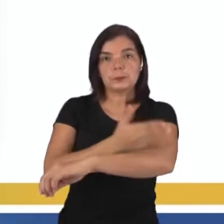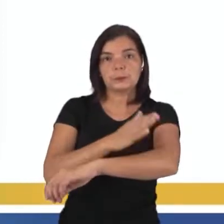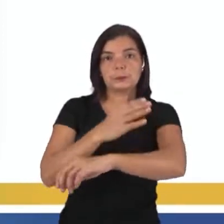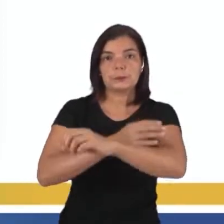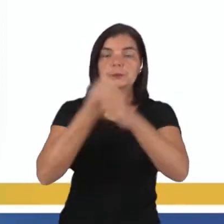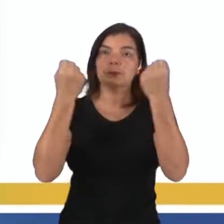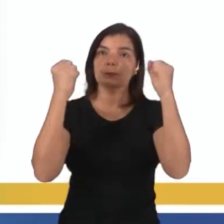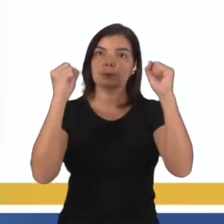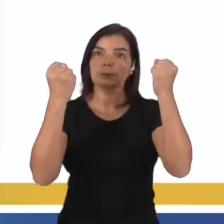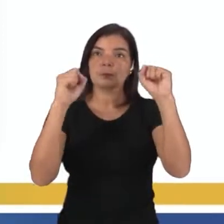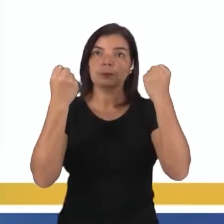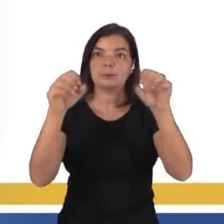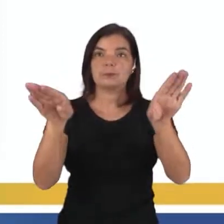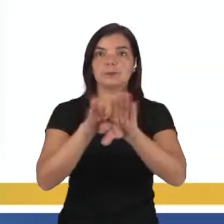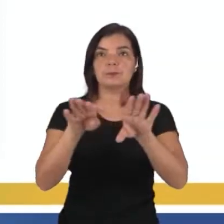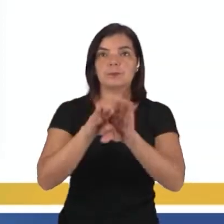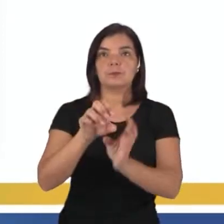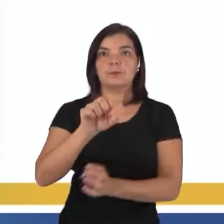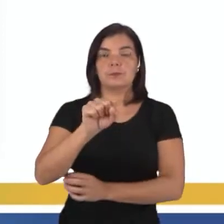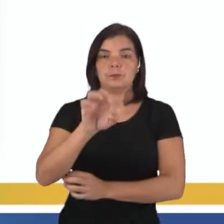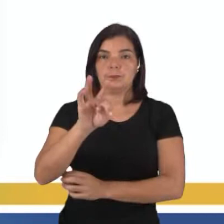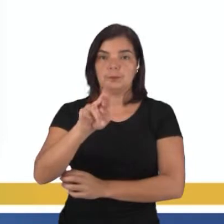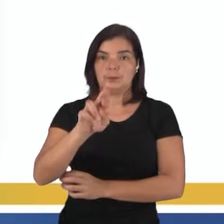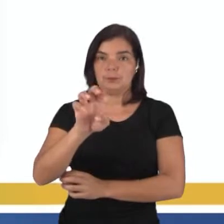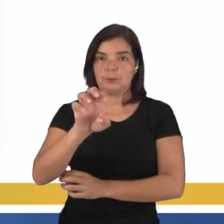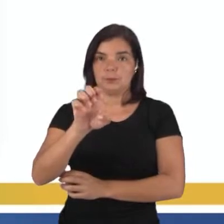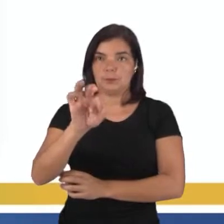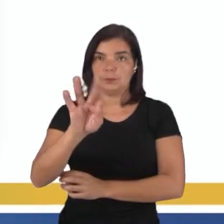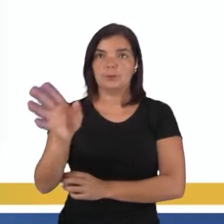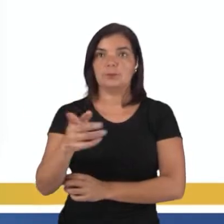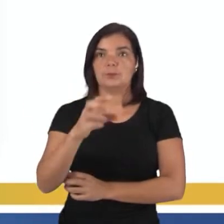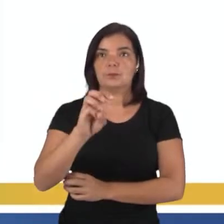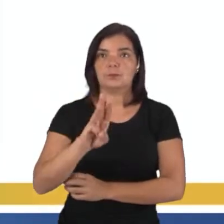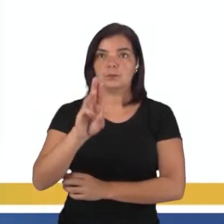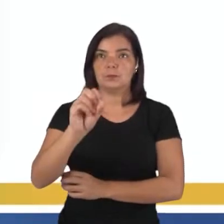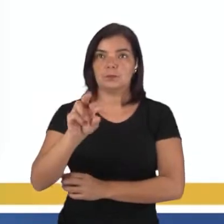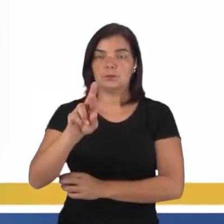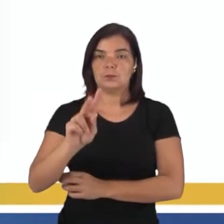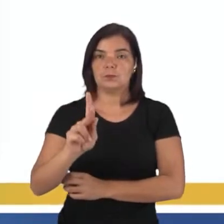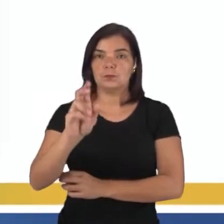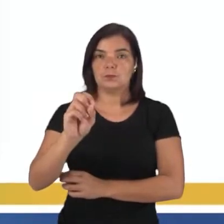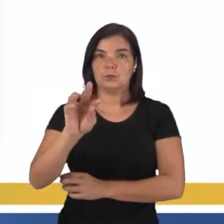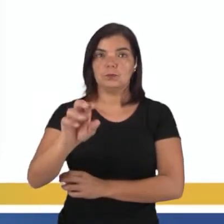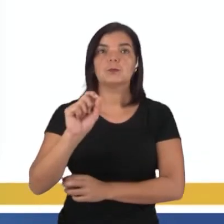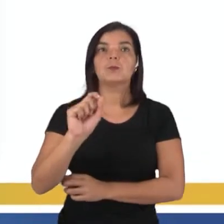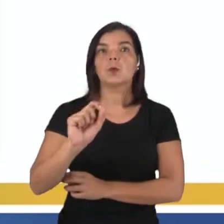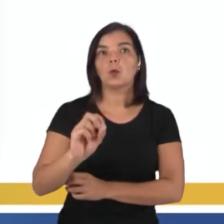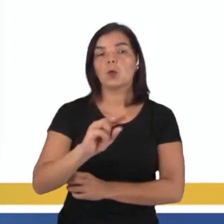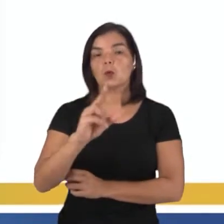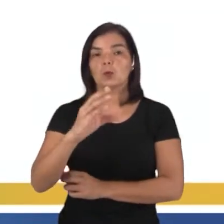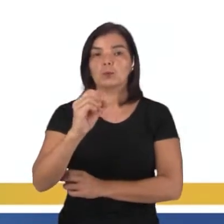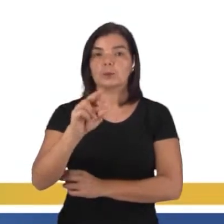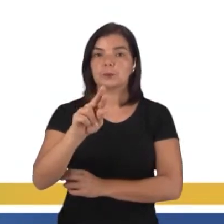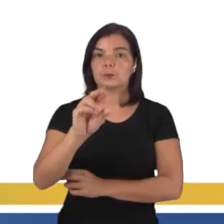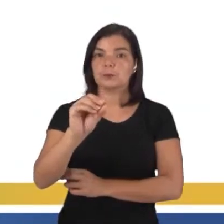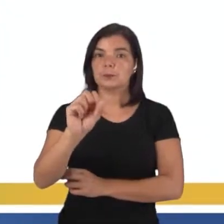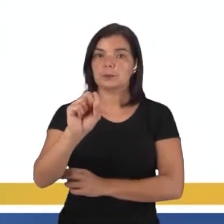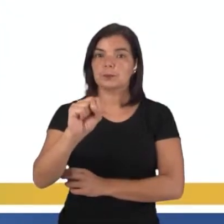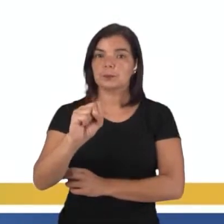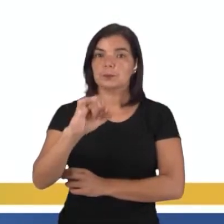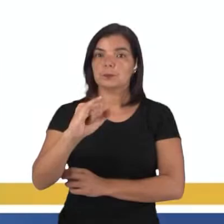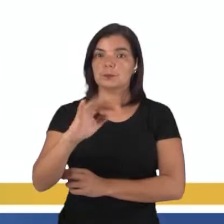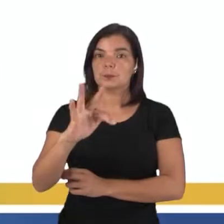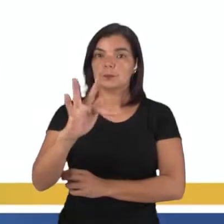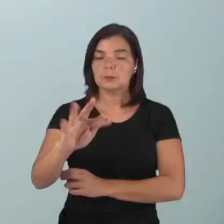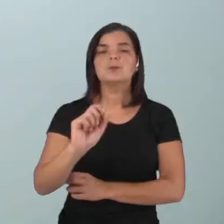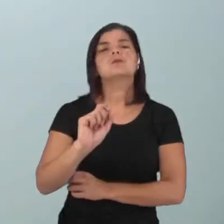treinos funcionais, street working ou crossfit, né? Afinal, o que é calistenia, né? Então,